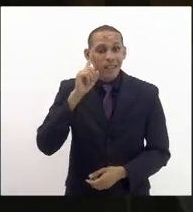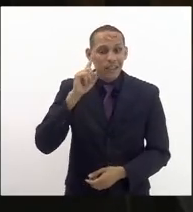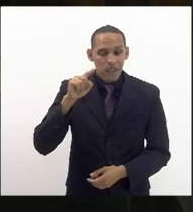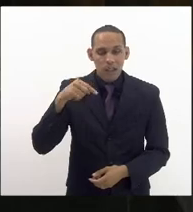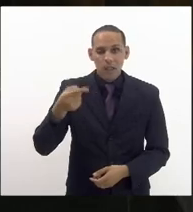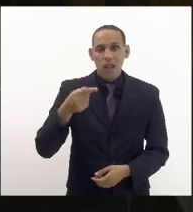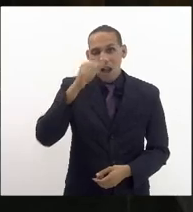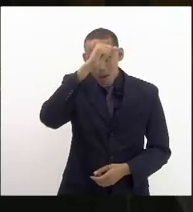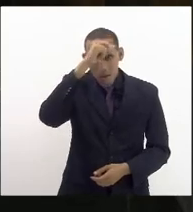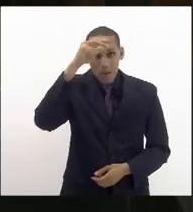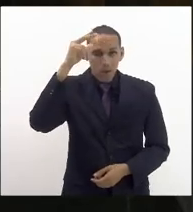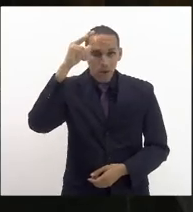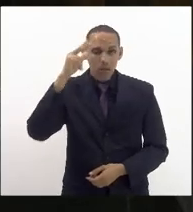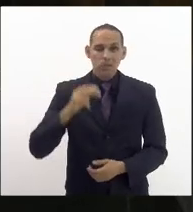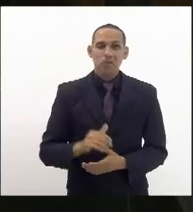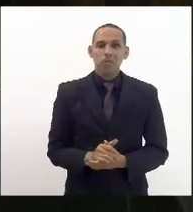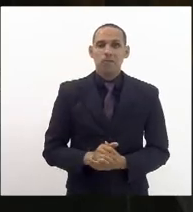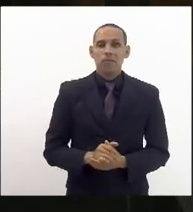educada, o prefeito